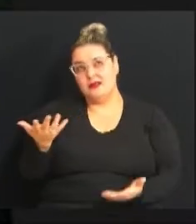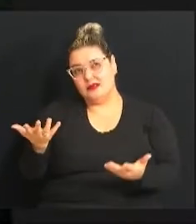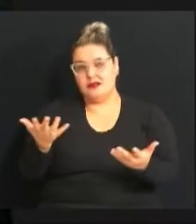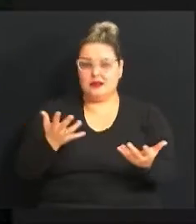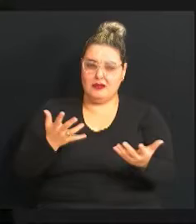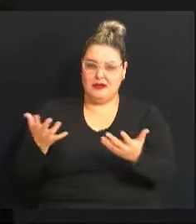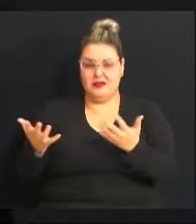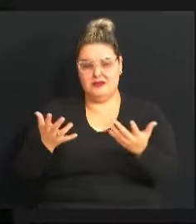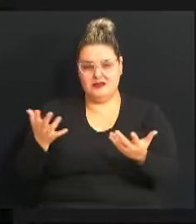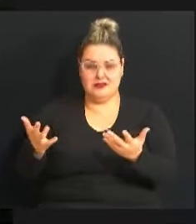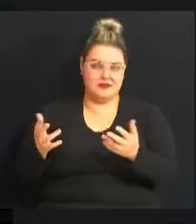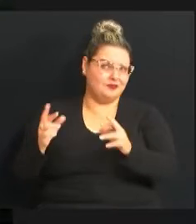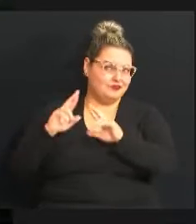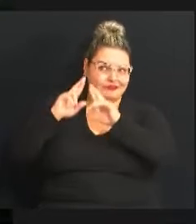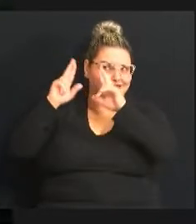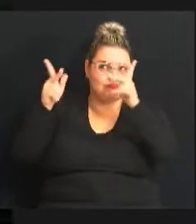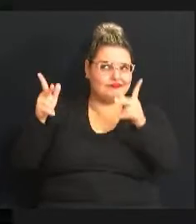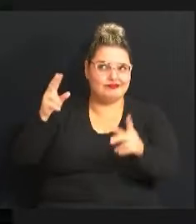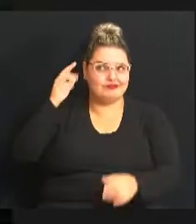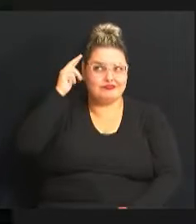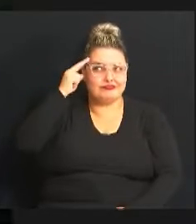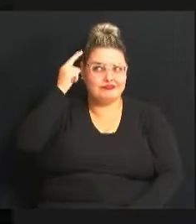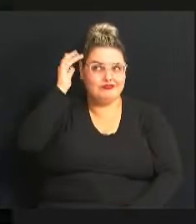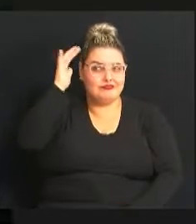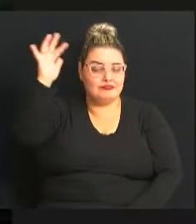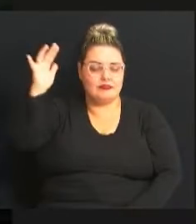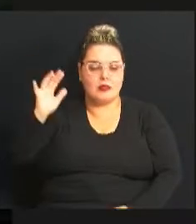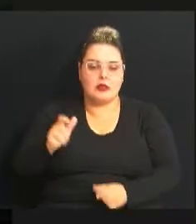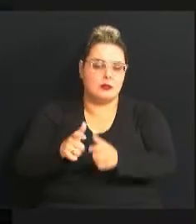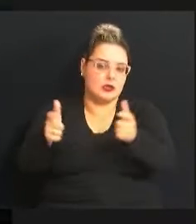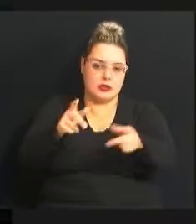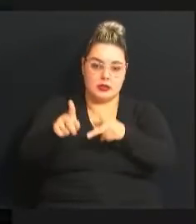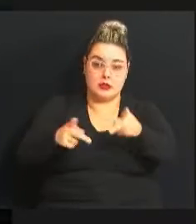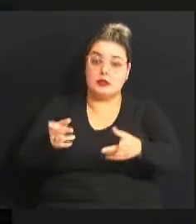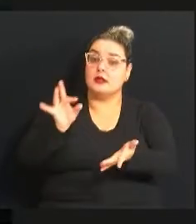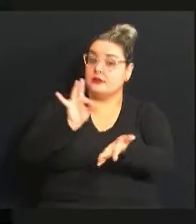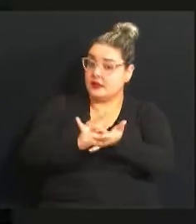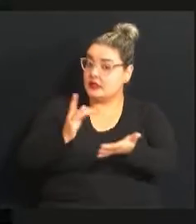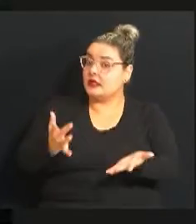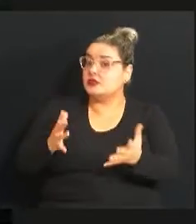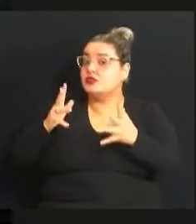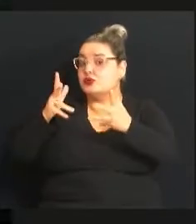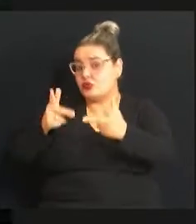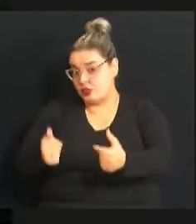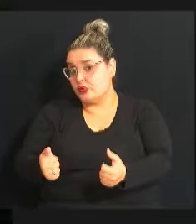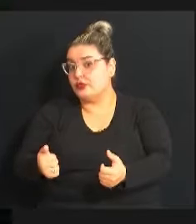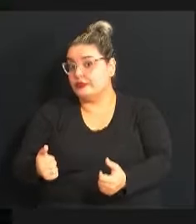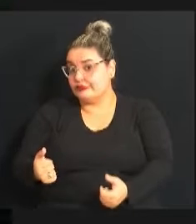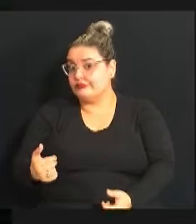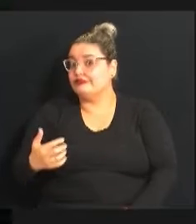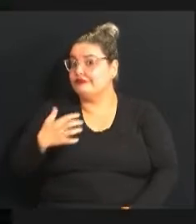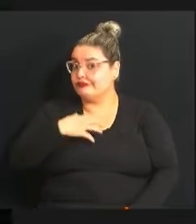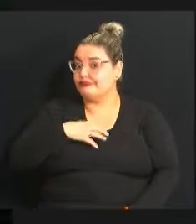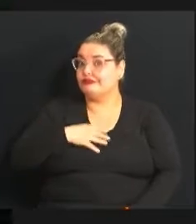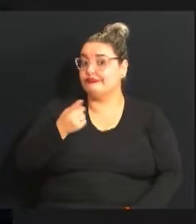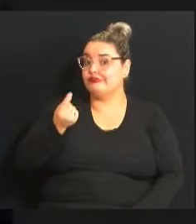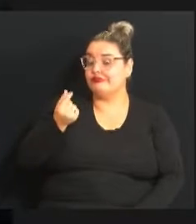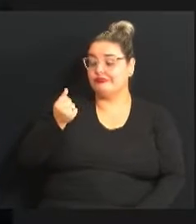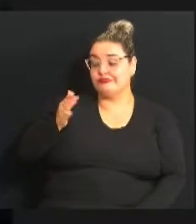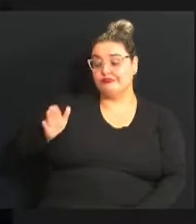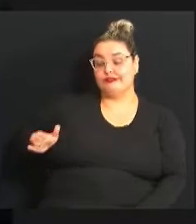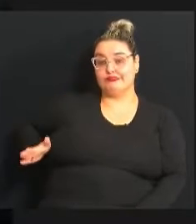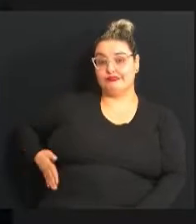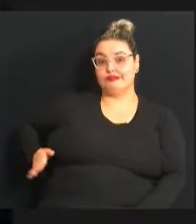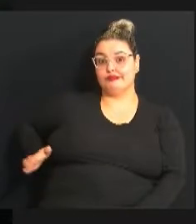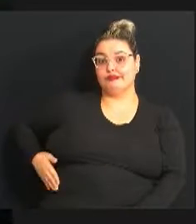alheio, esotérico, assim, para a maior parte da população, na verdade, todo mundo sente esse processo quando vai fazer suas